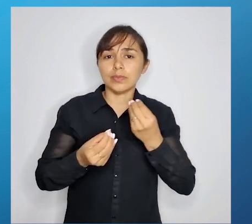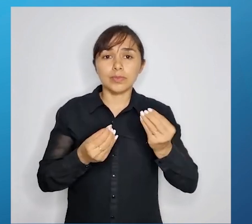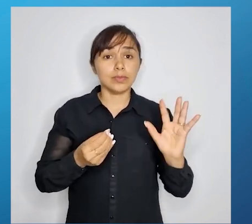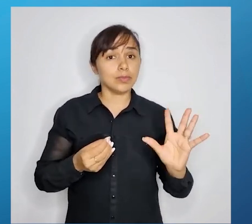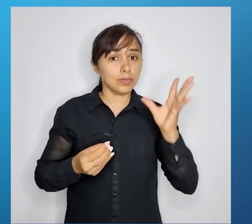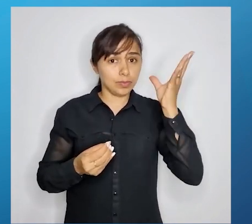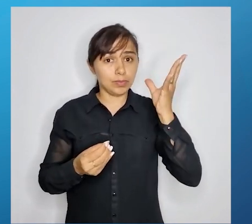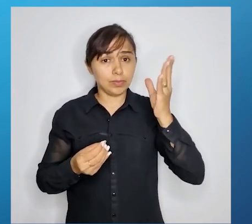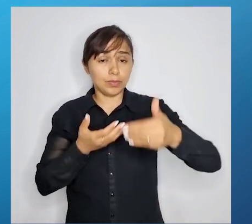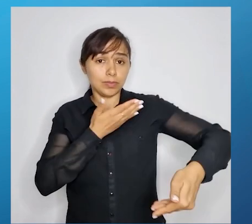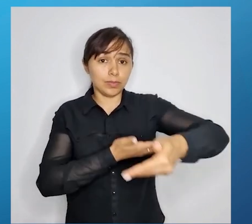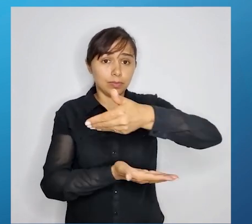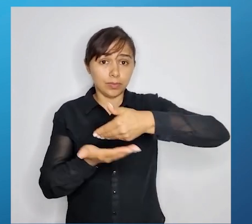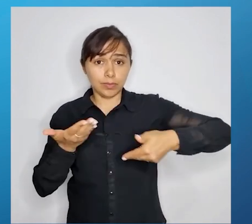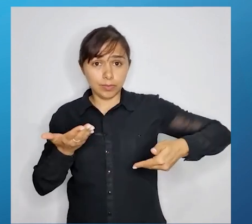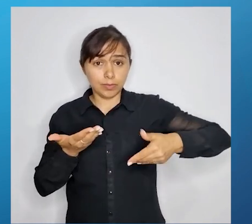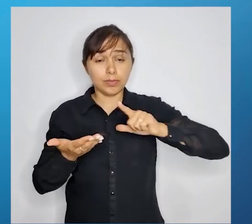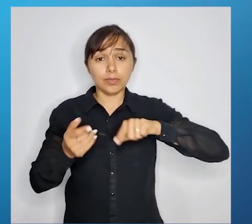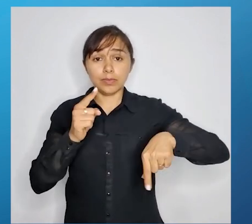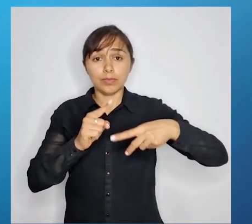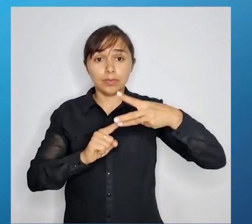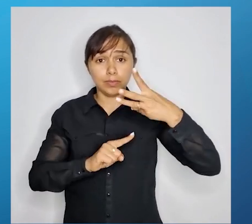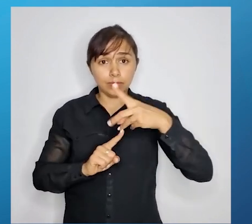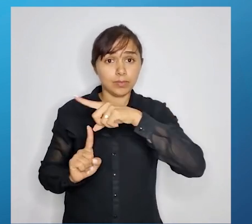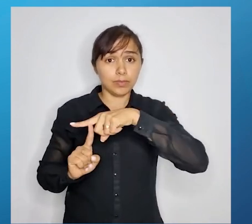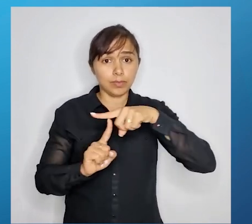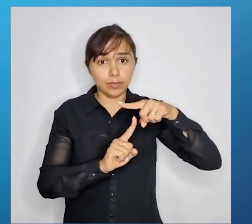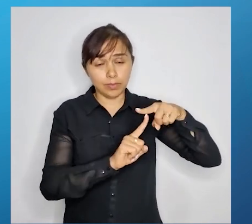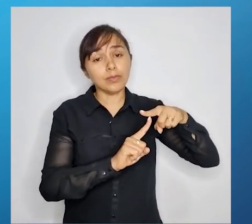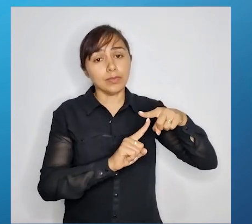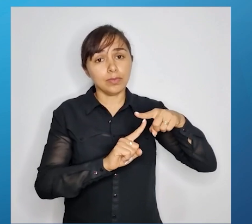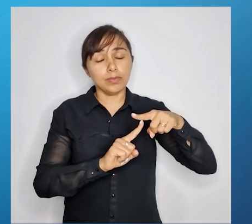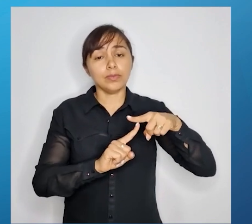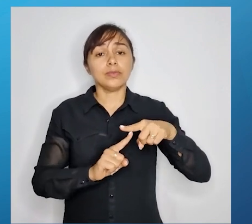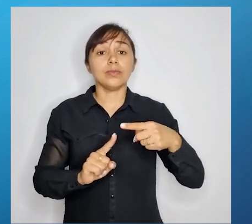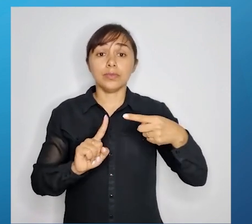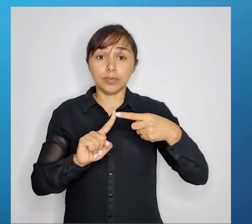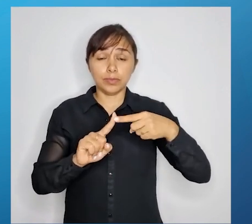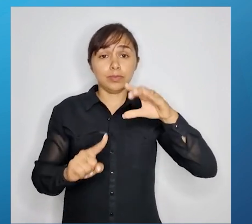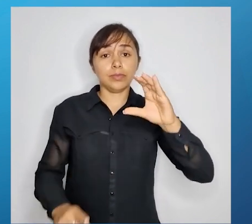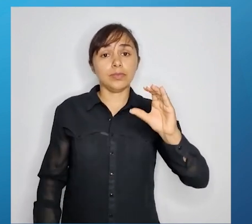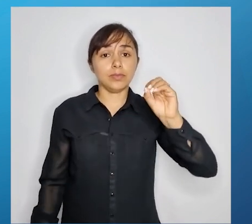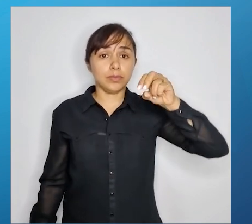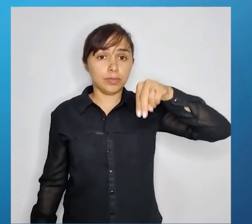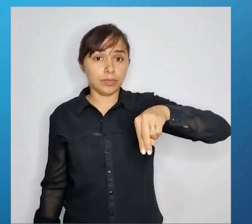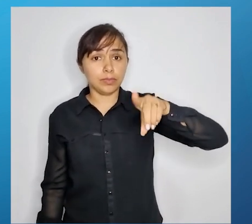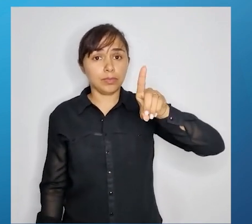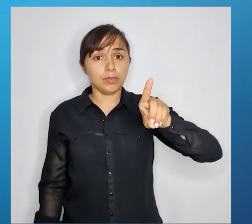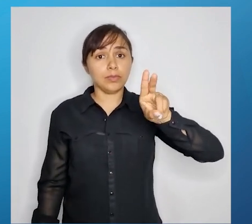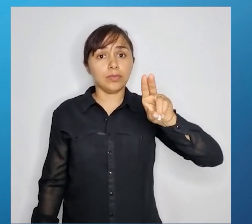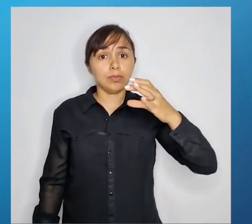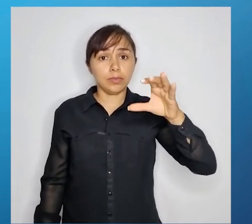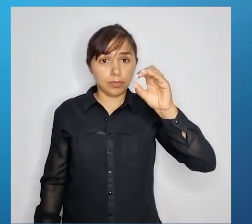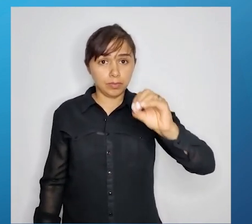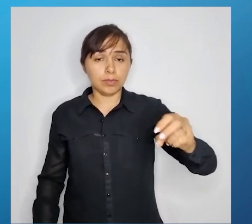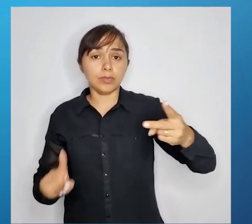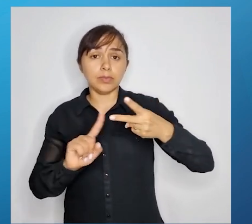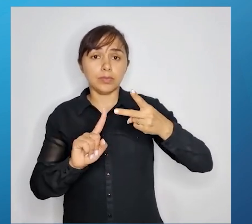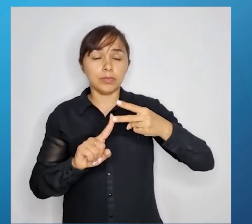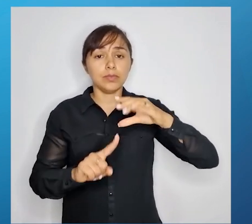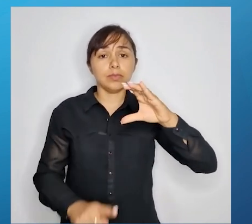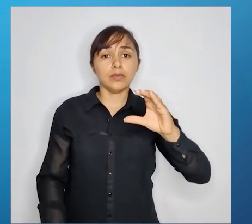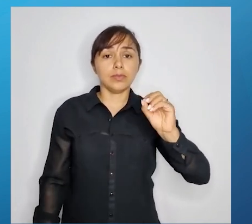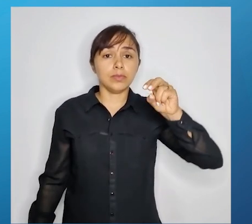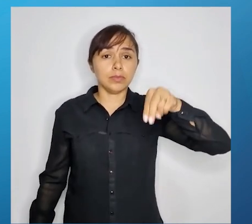é transferido? Nós temos 3 tipos de transmissão: a condução, a convecção e a